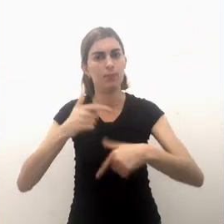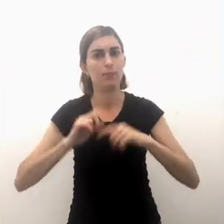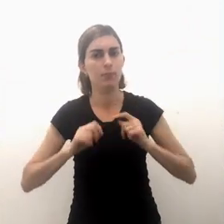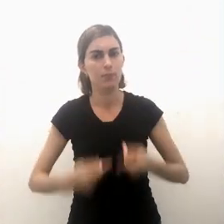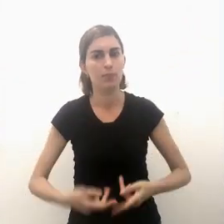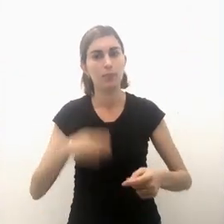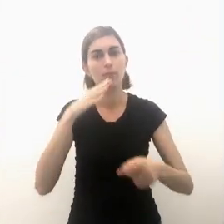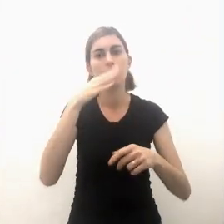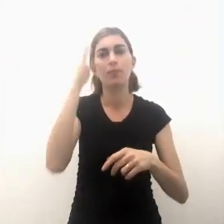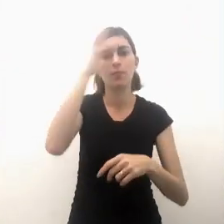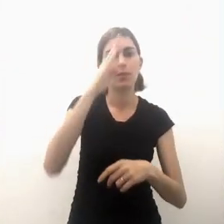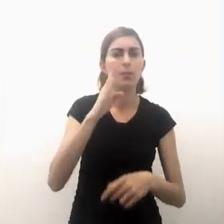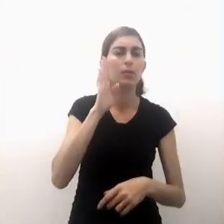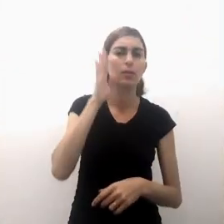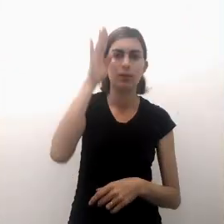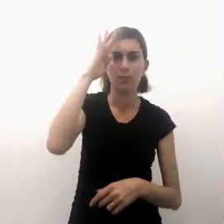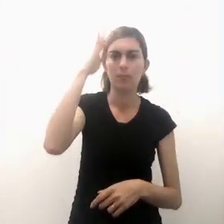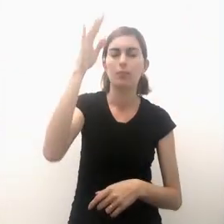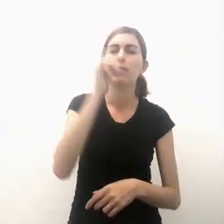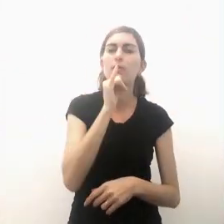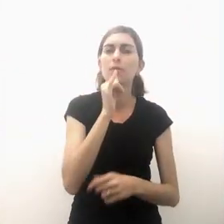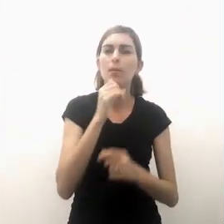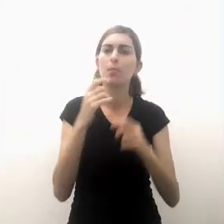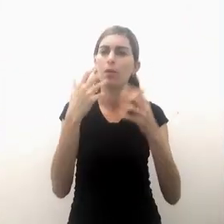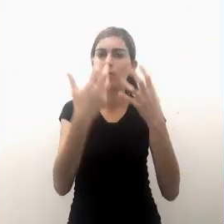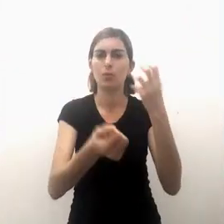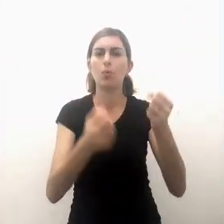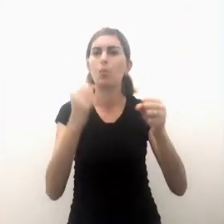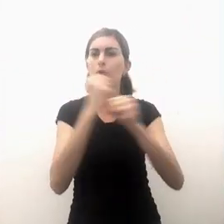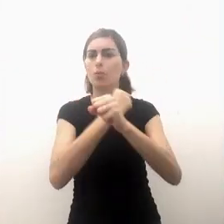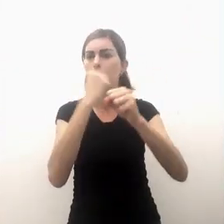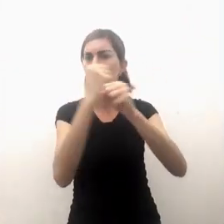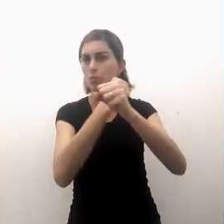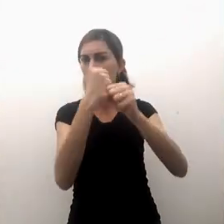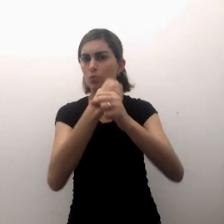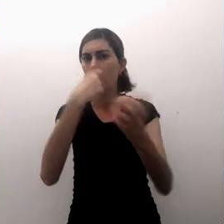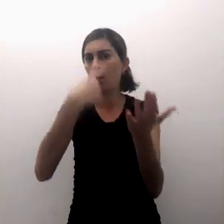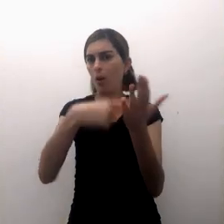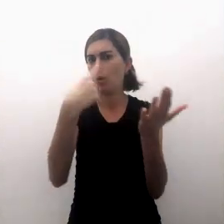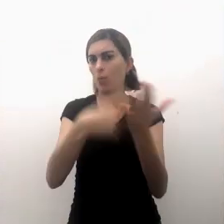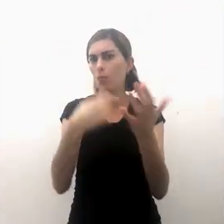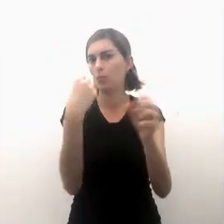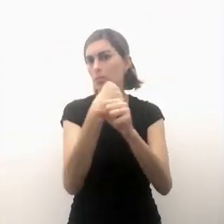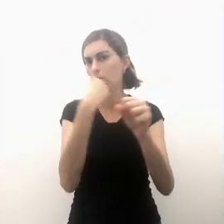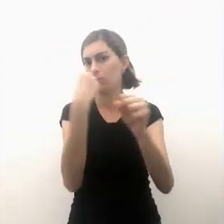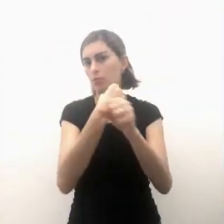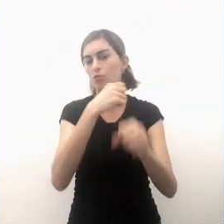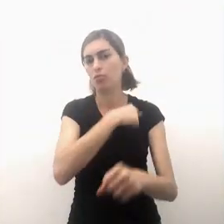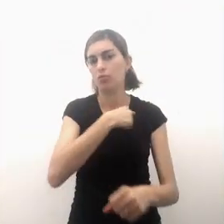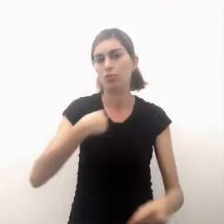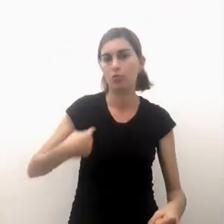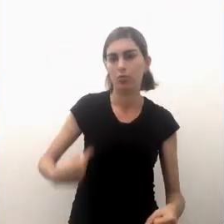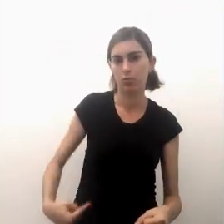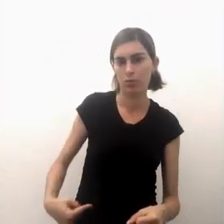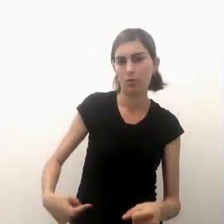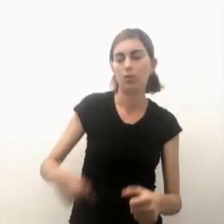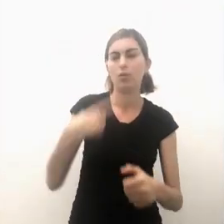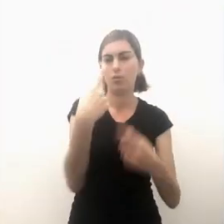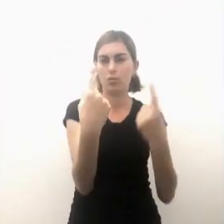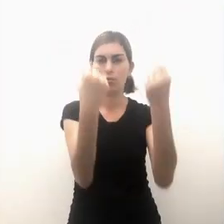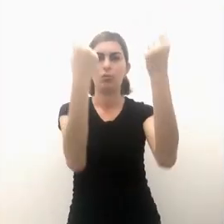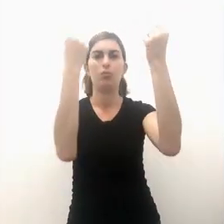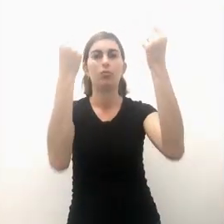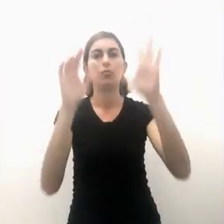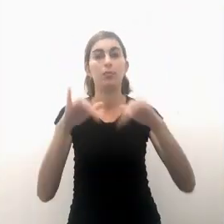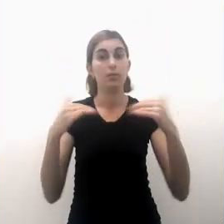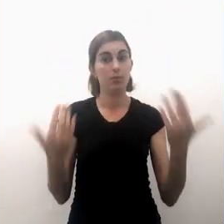Brasil, por exemplo, abriga muitas obras, né, muitos acordos e condições chinesas para a sua